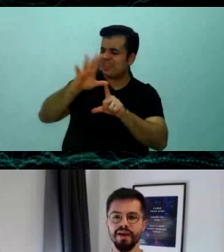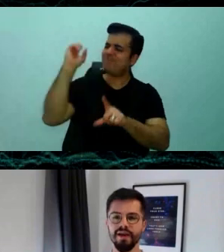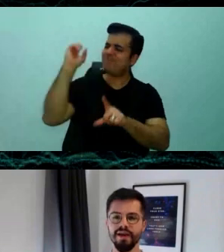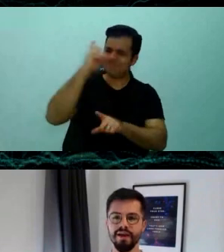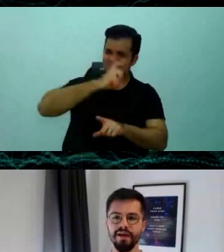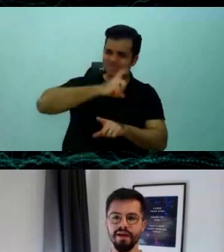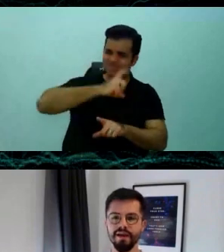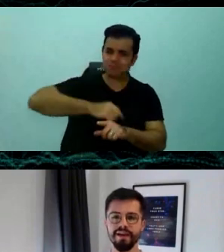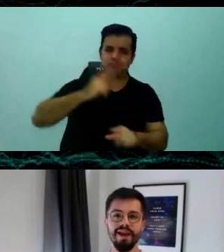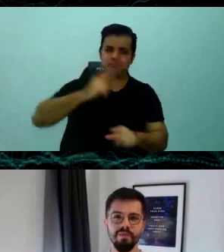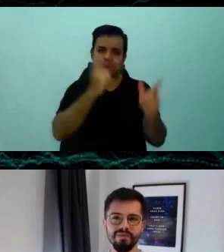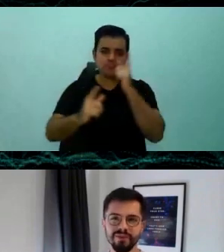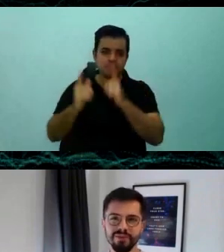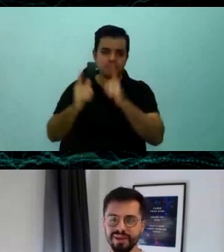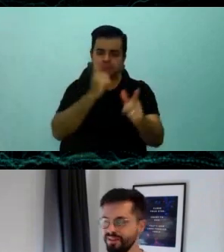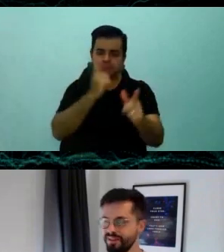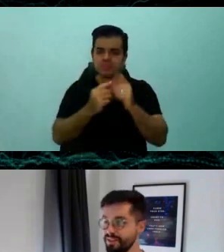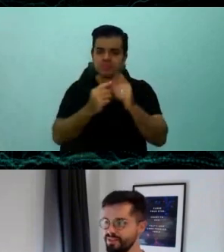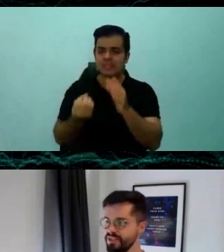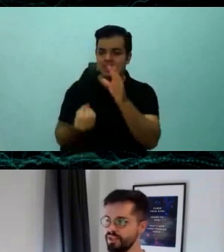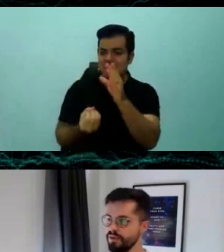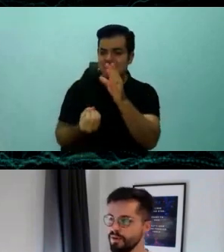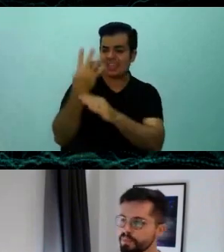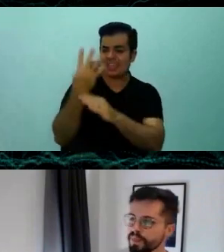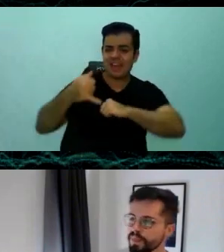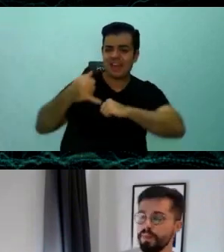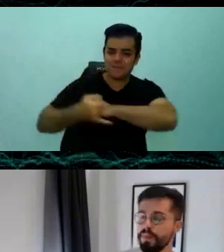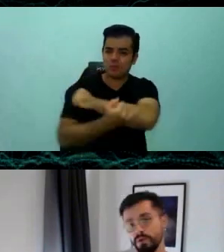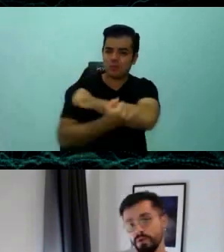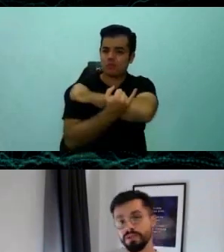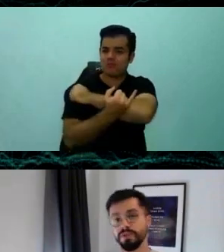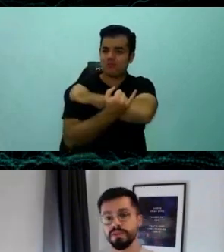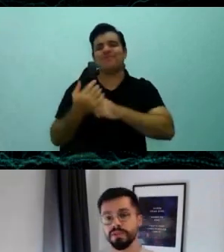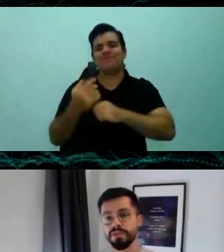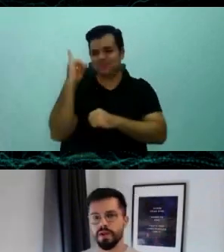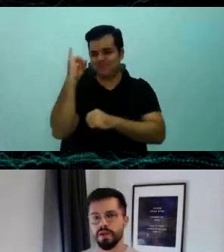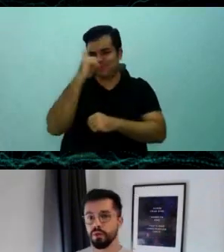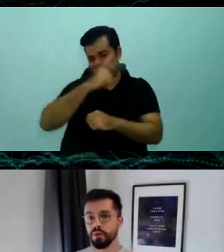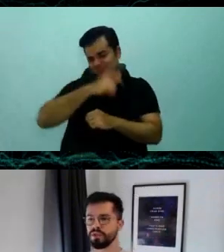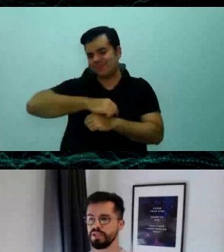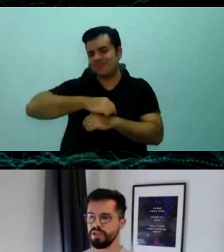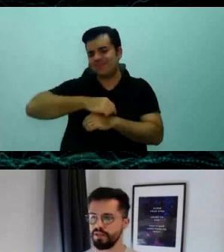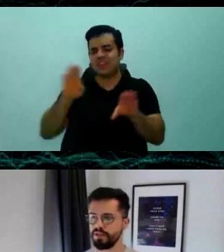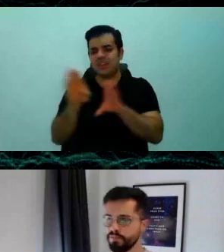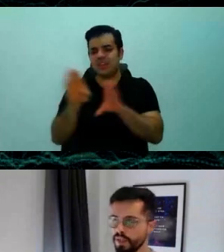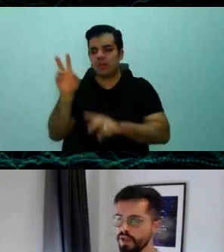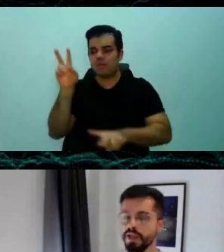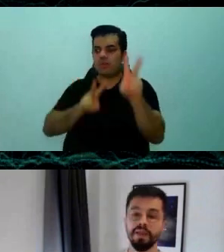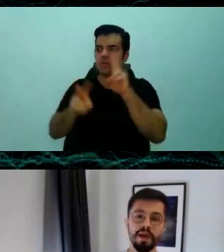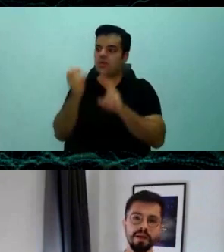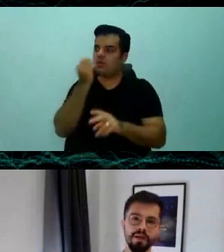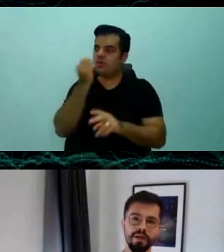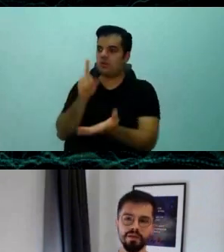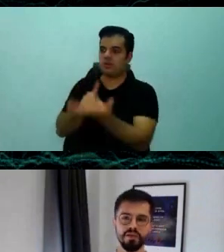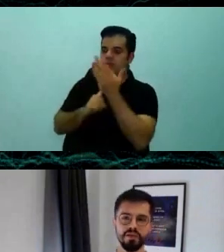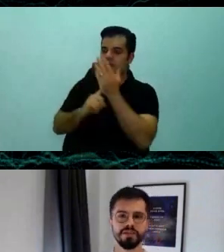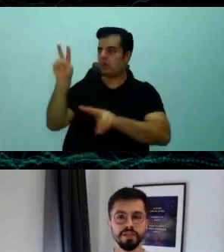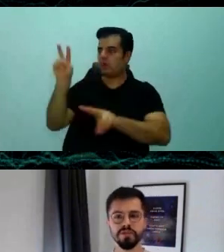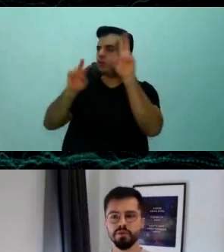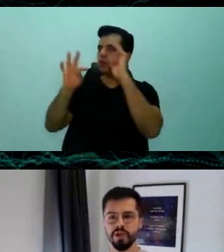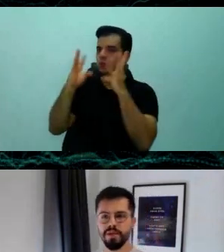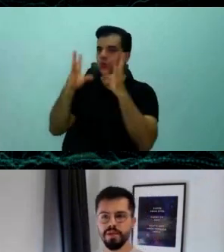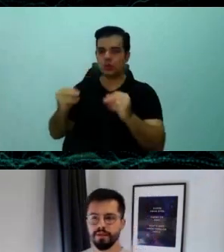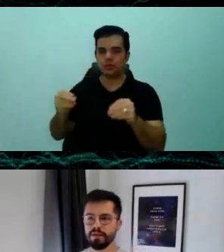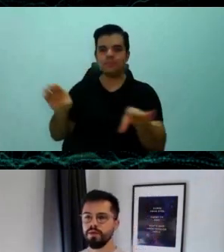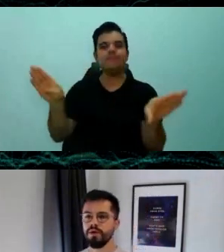conseguir é criar uma estrutura Não façam sentido mas pelo menos a visualização era bolo que você tinha né E tem e